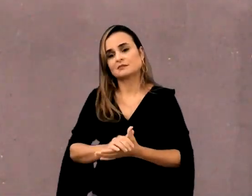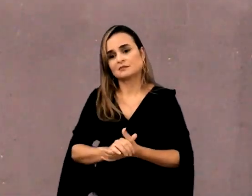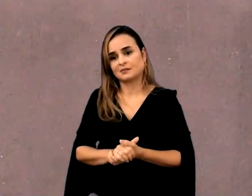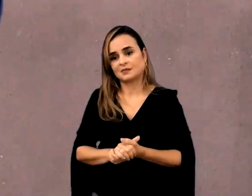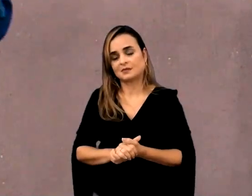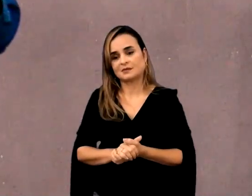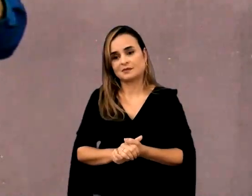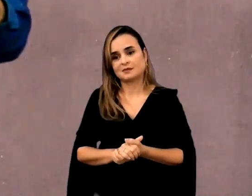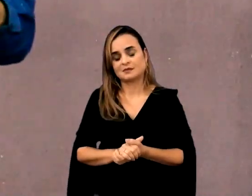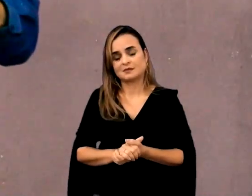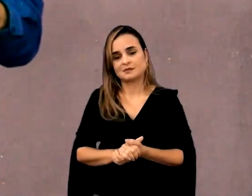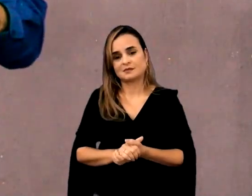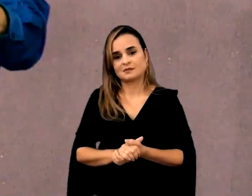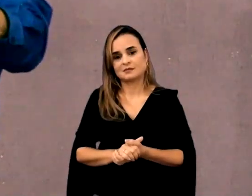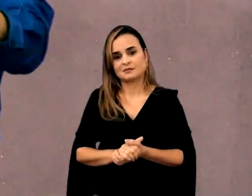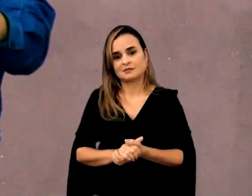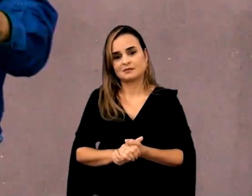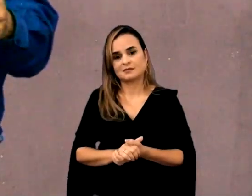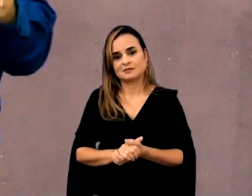Nós deixarmos